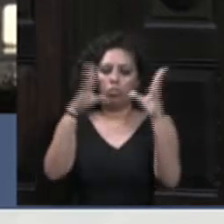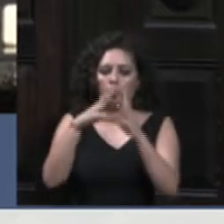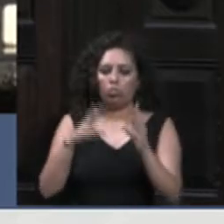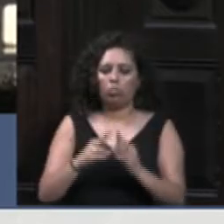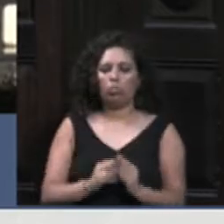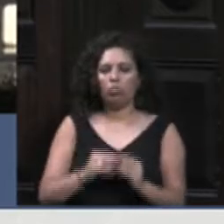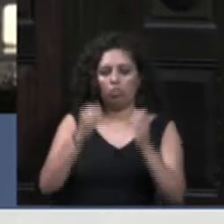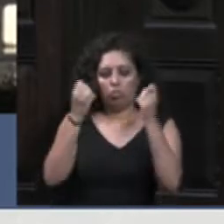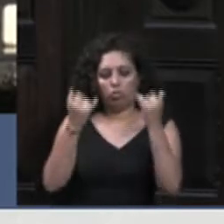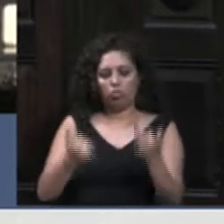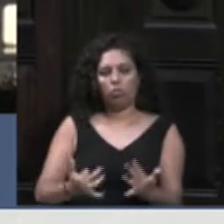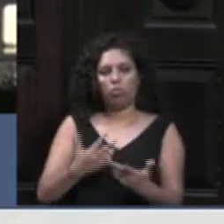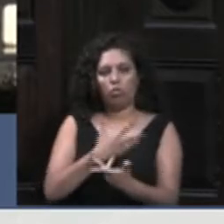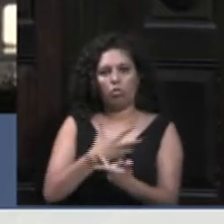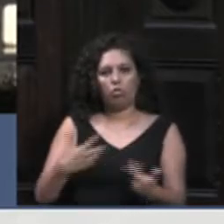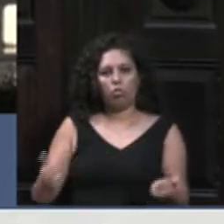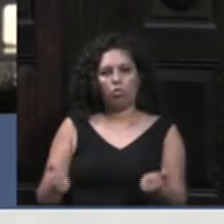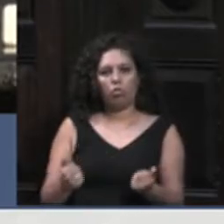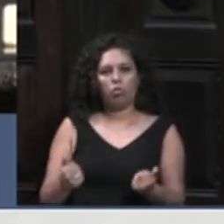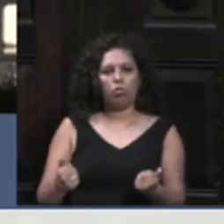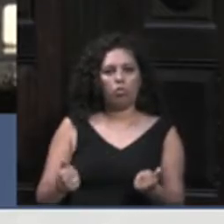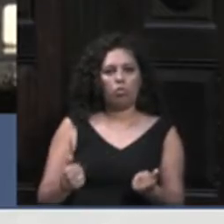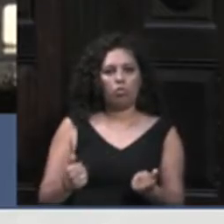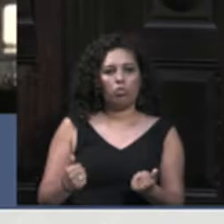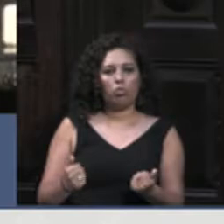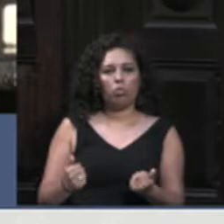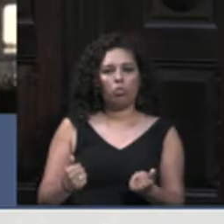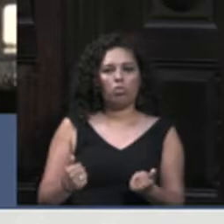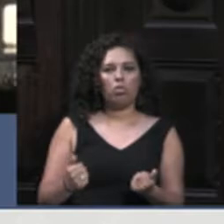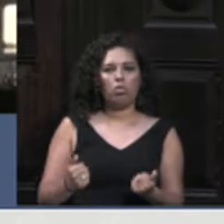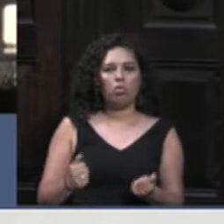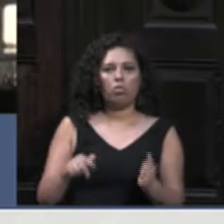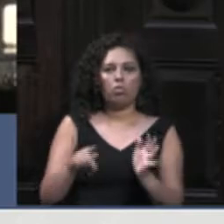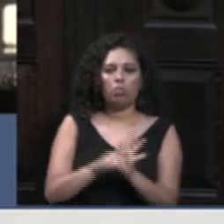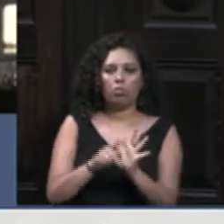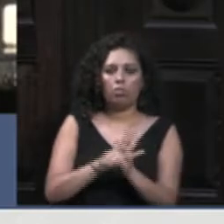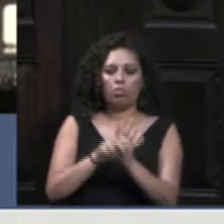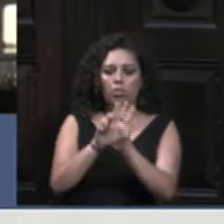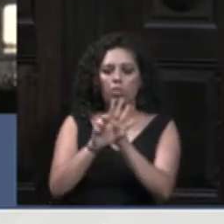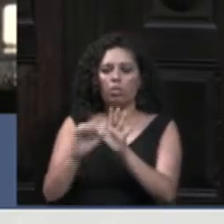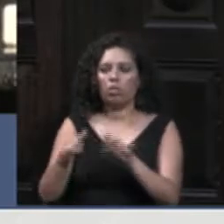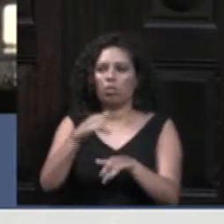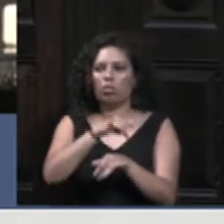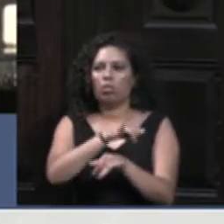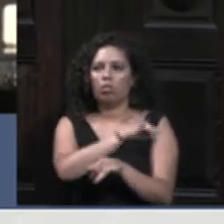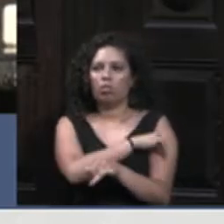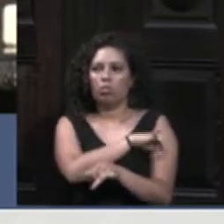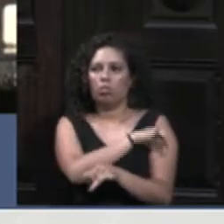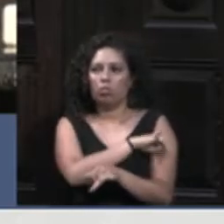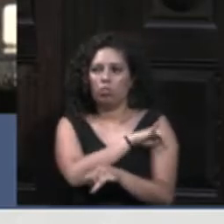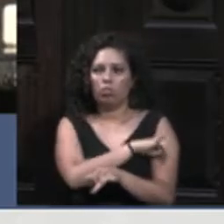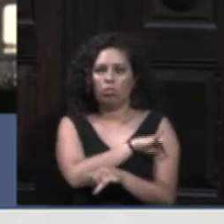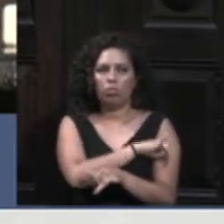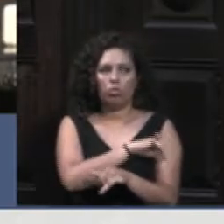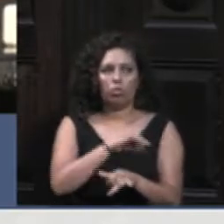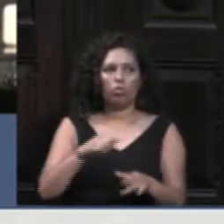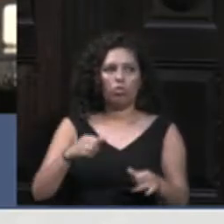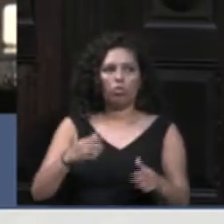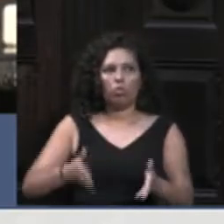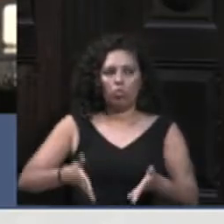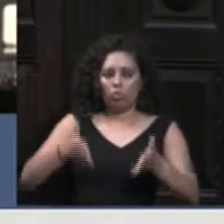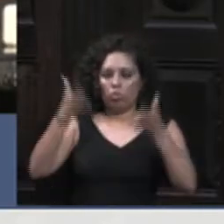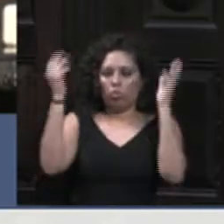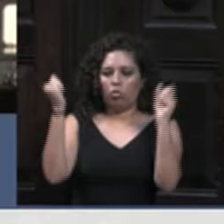sobre a concessão de autorização para a implantação do curso de logística em nível superior no prédio novo da Faetec, no